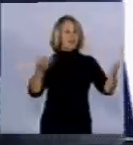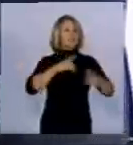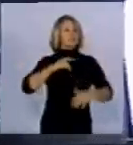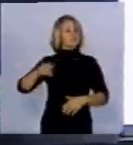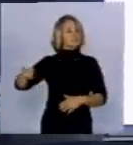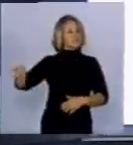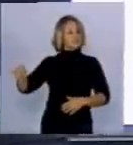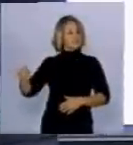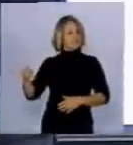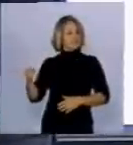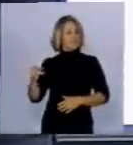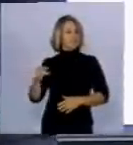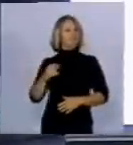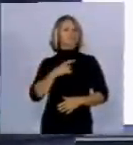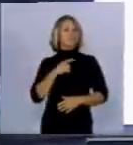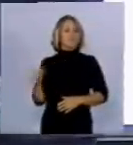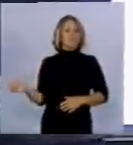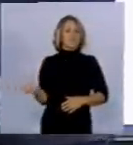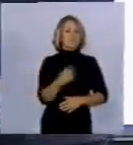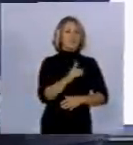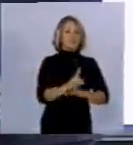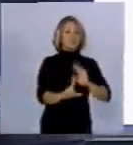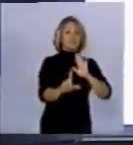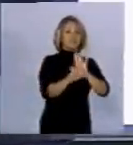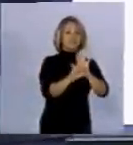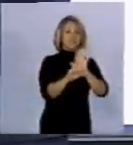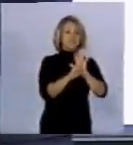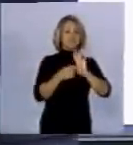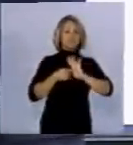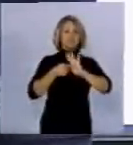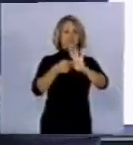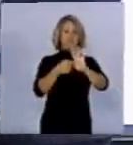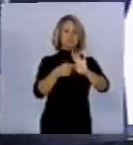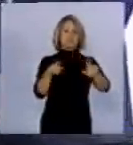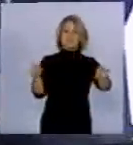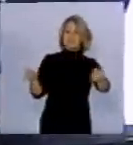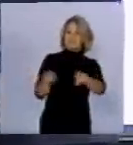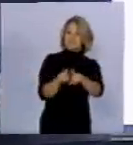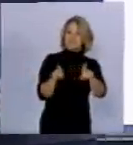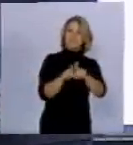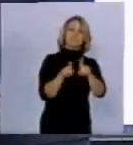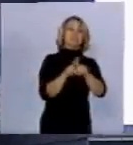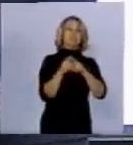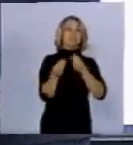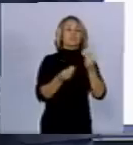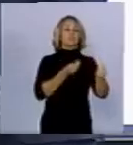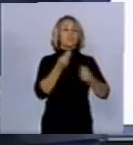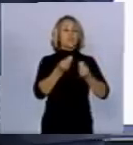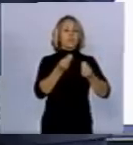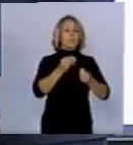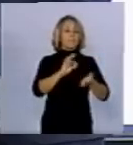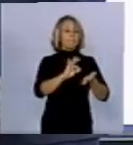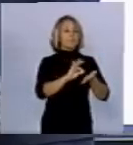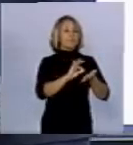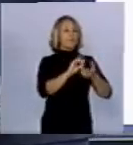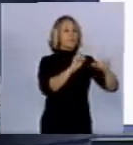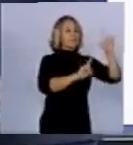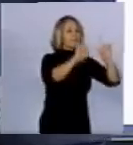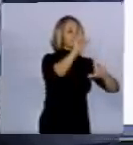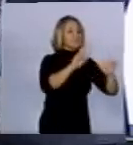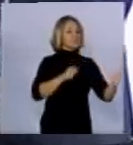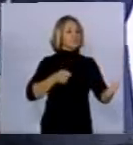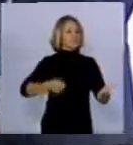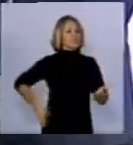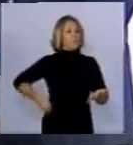oportunidade por conta desta nova legislação de mostrar isso também nos canais por assinatura e eu passo agora a palavra